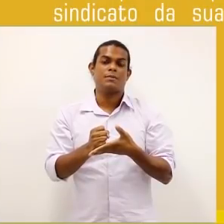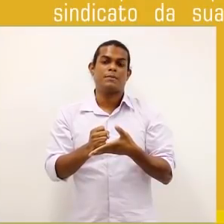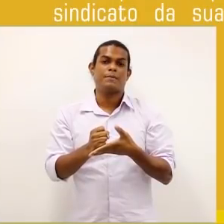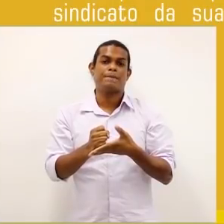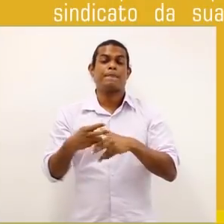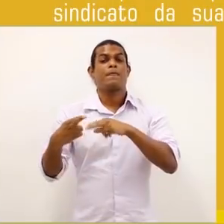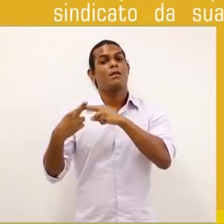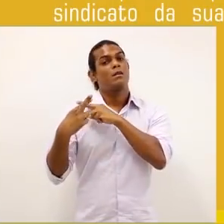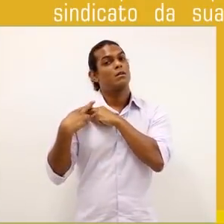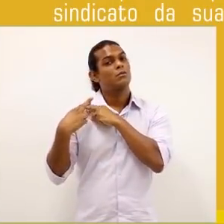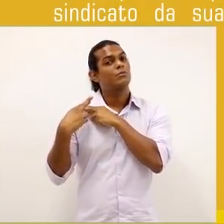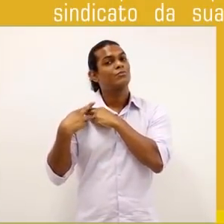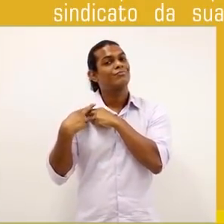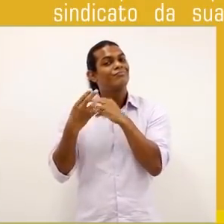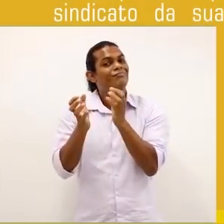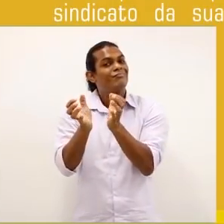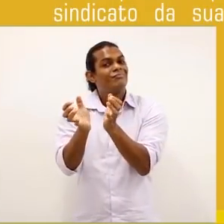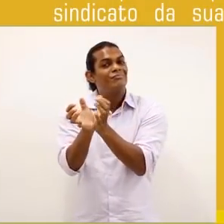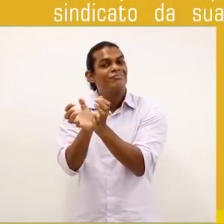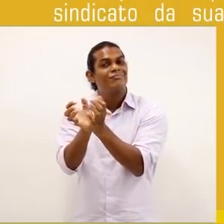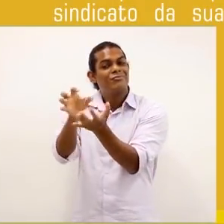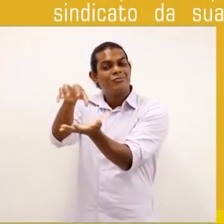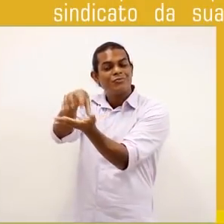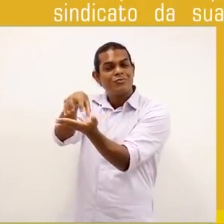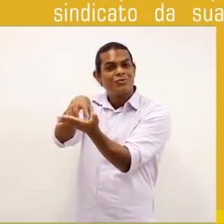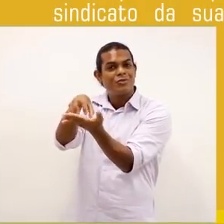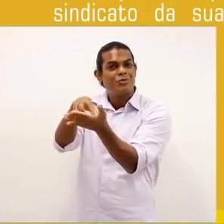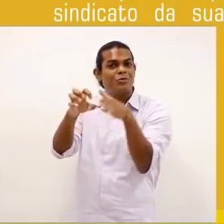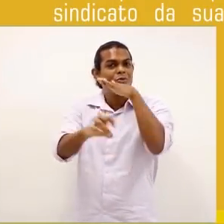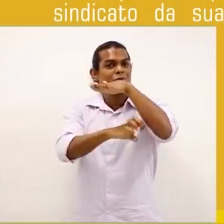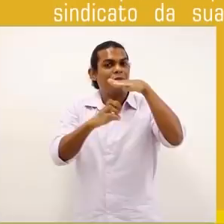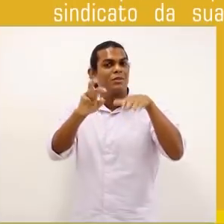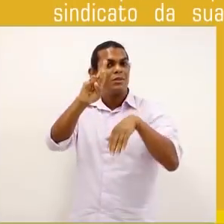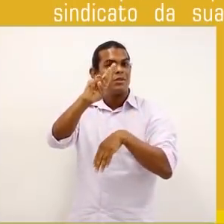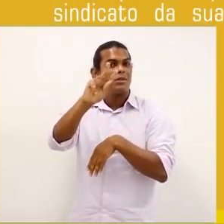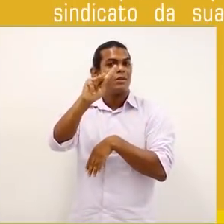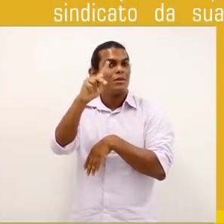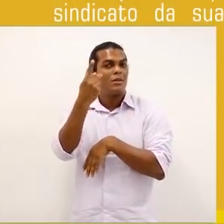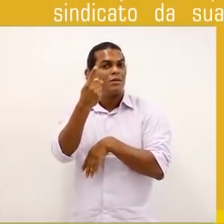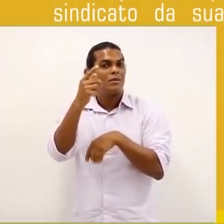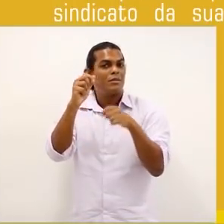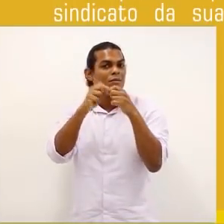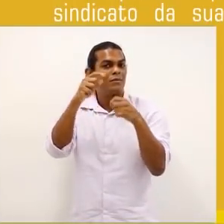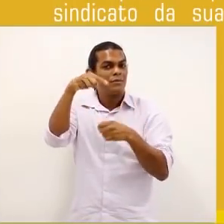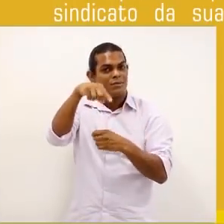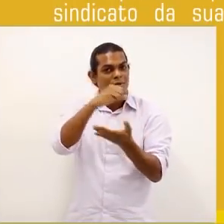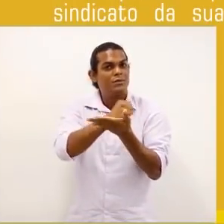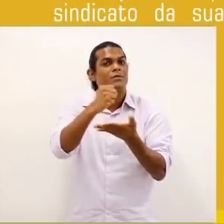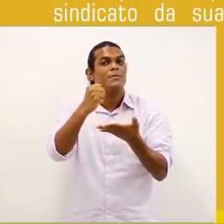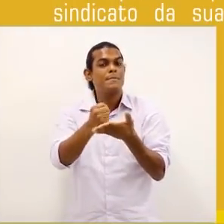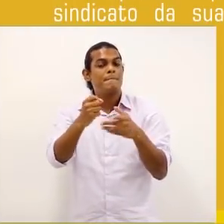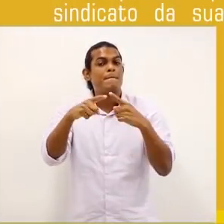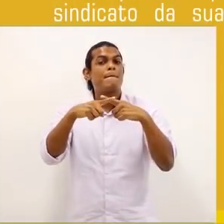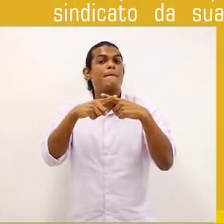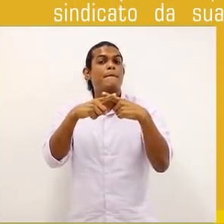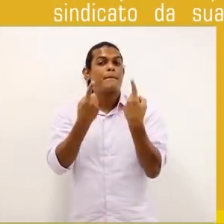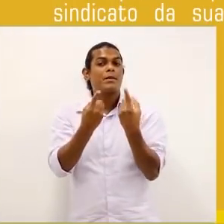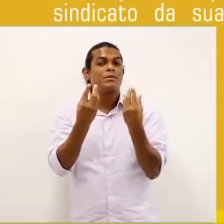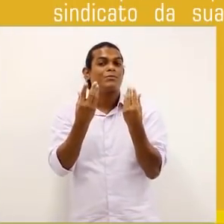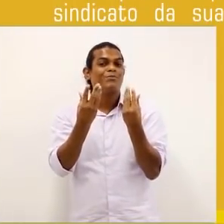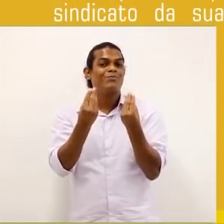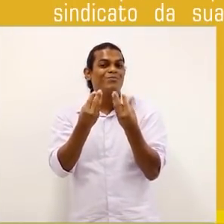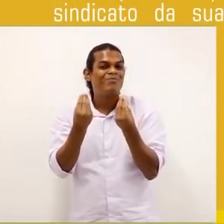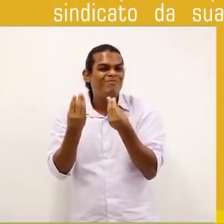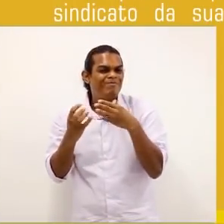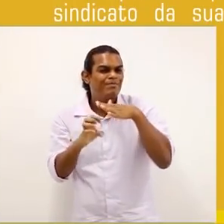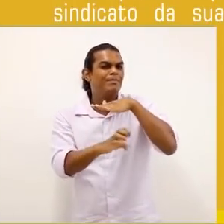RH da empresa fazer esse tipo de registro. Porém, muitas empresas deixam a mão do técnico de segurança do